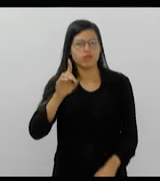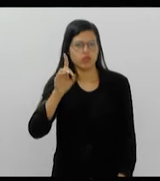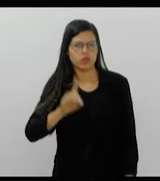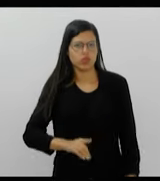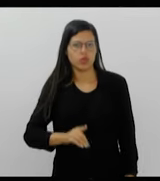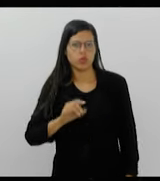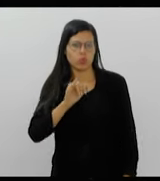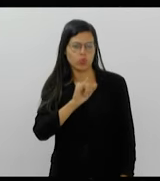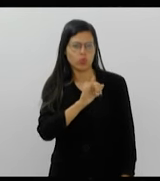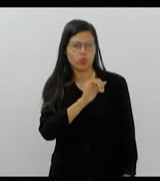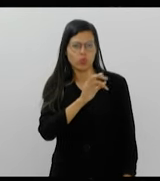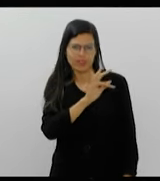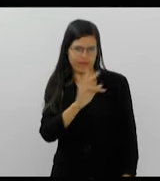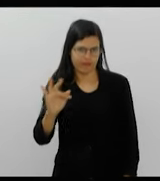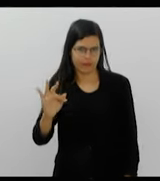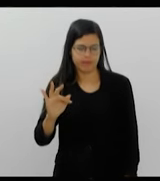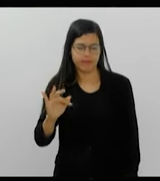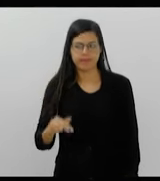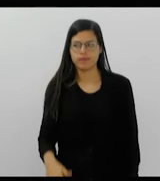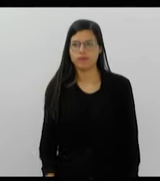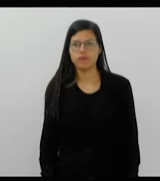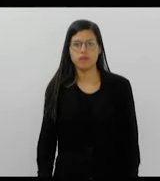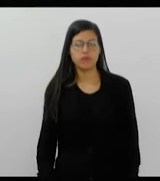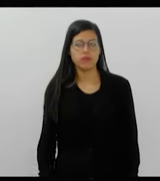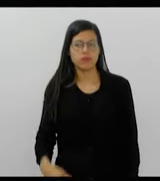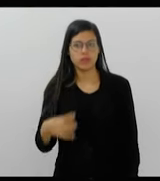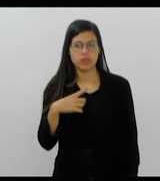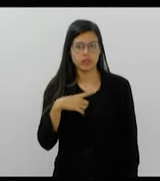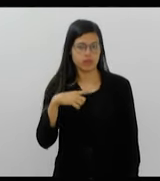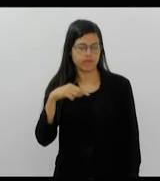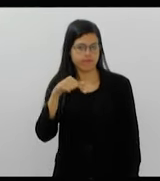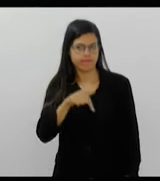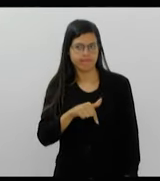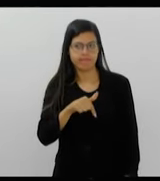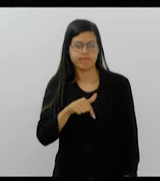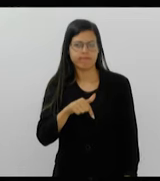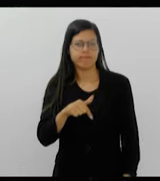o IFE. Tenho também aqui, nas minhas mãos,